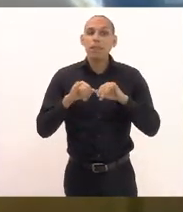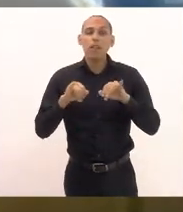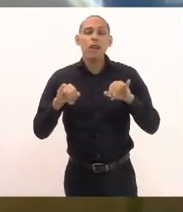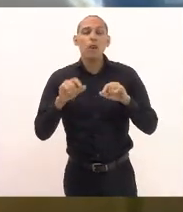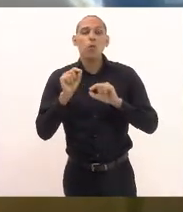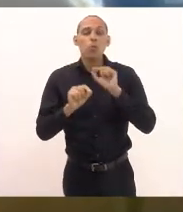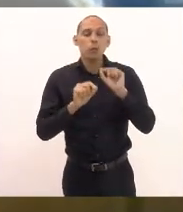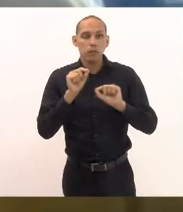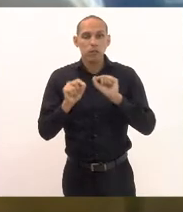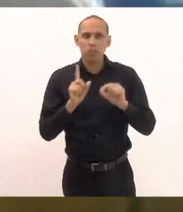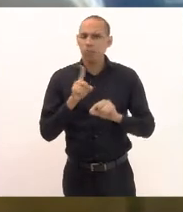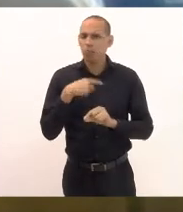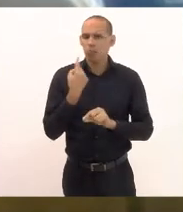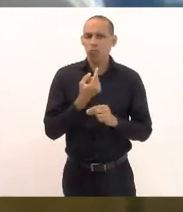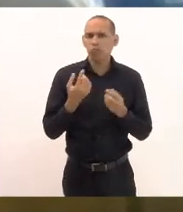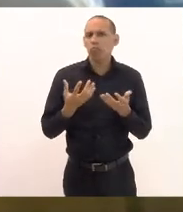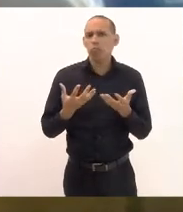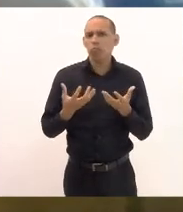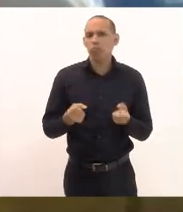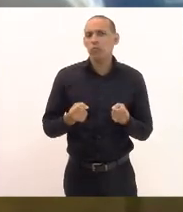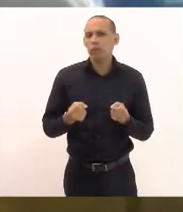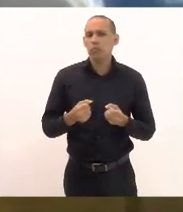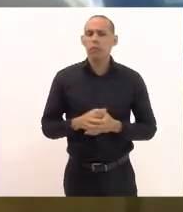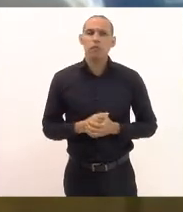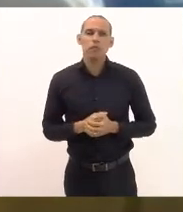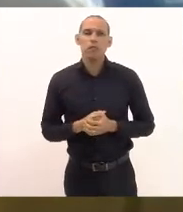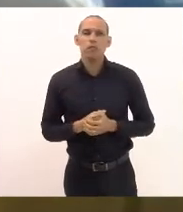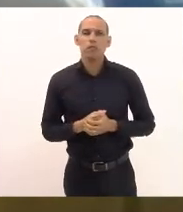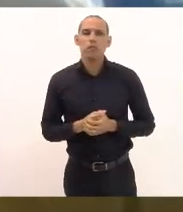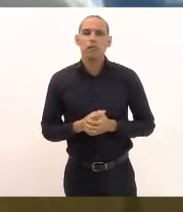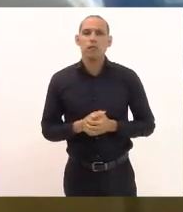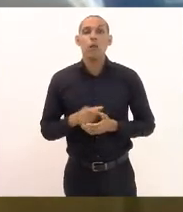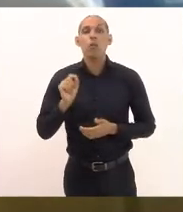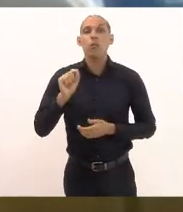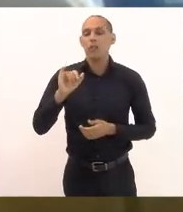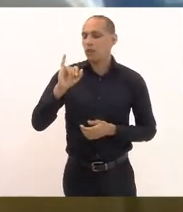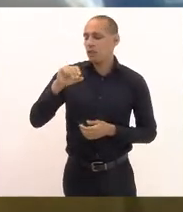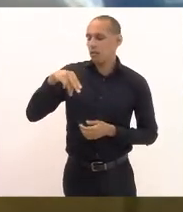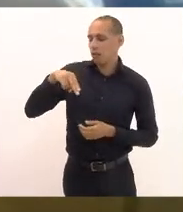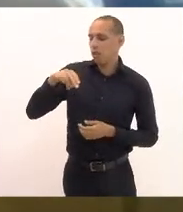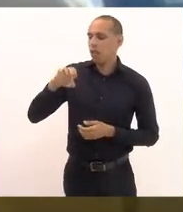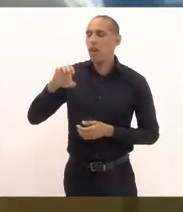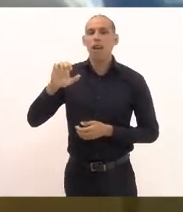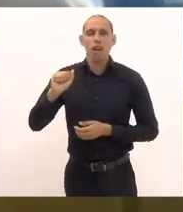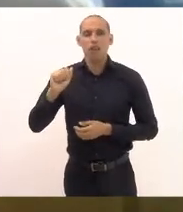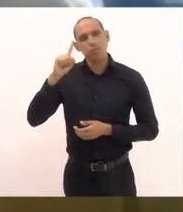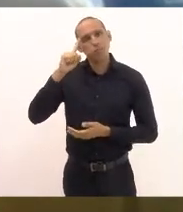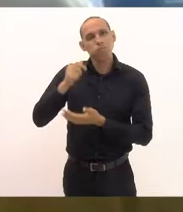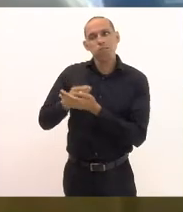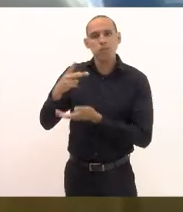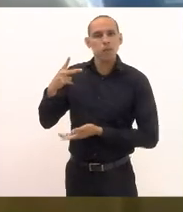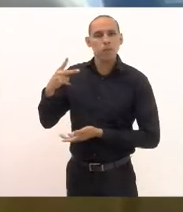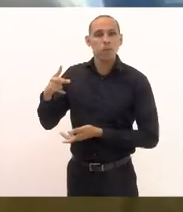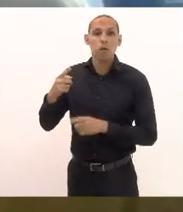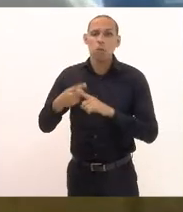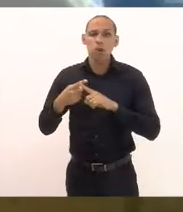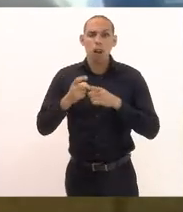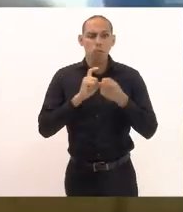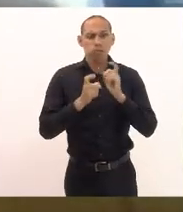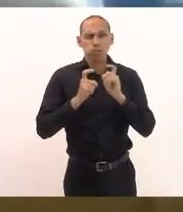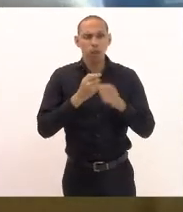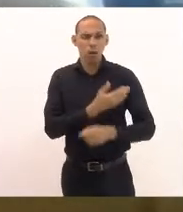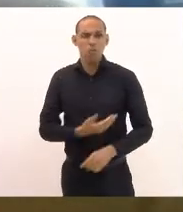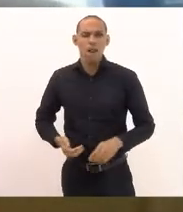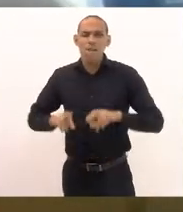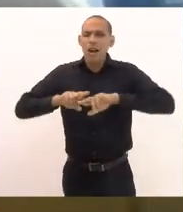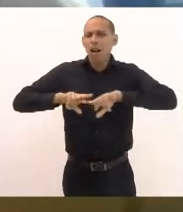estamos acatando a posição do INEA, depois de várias audiências públicas na